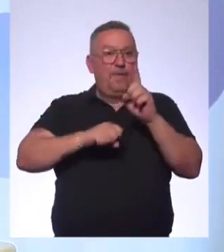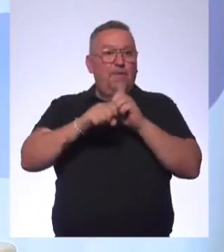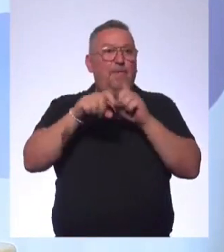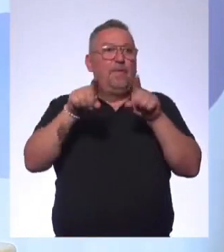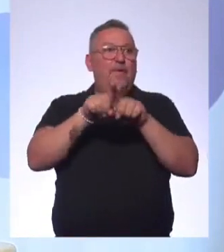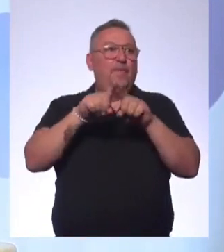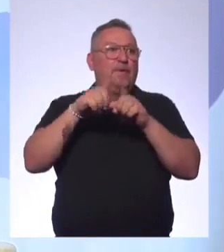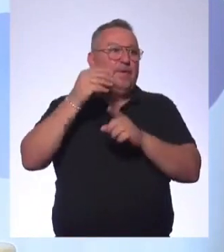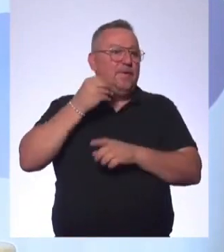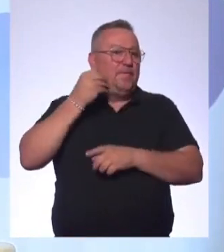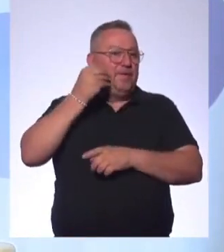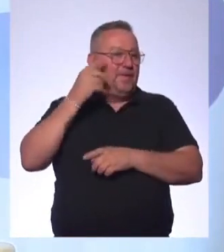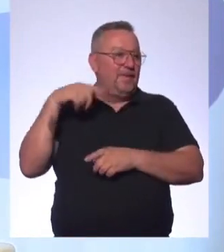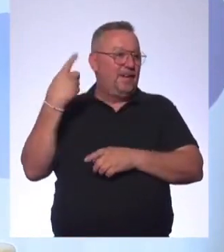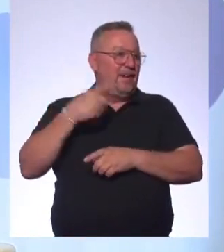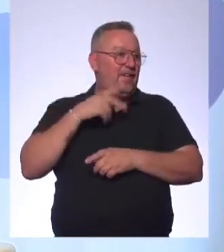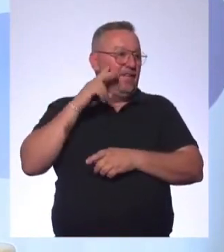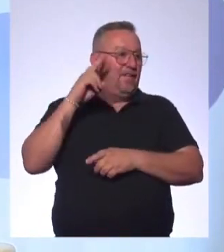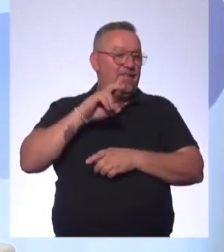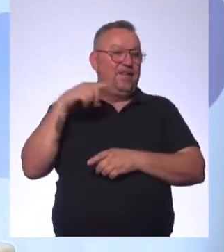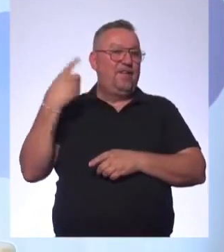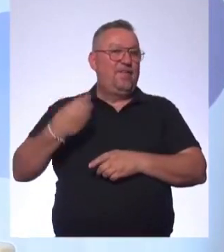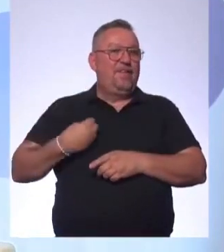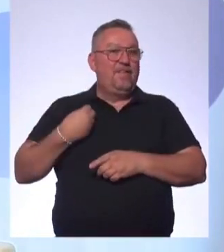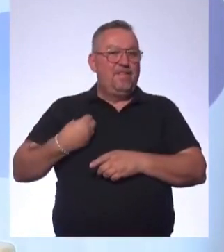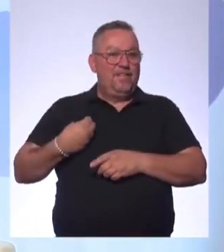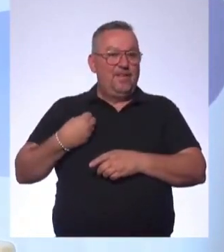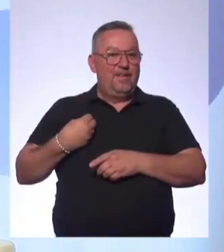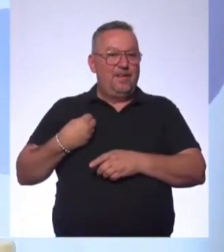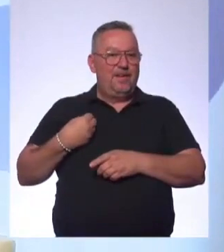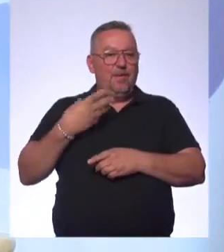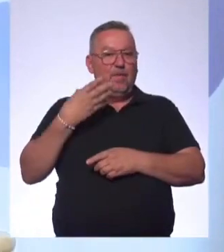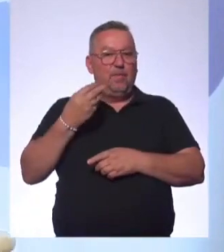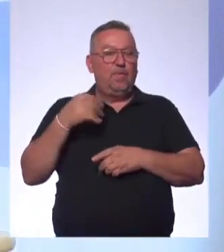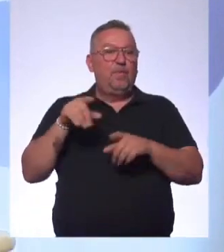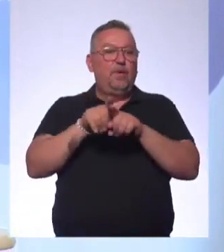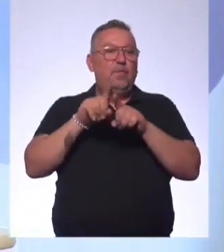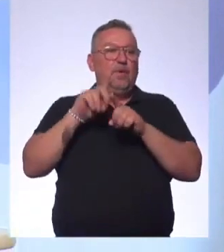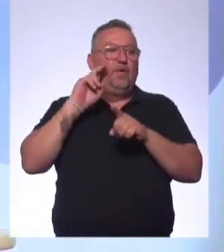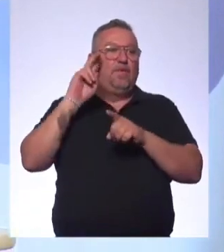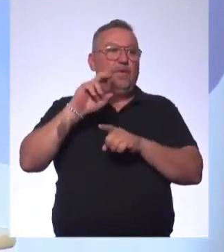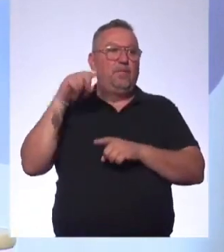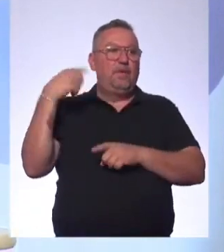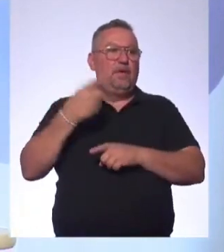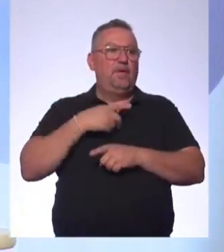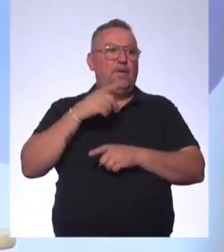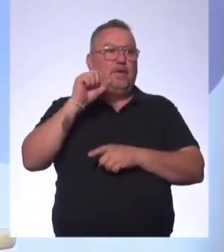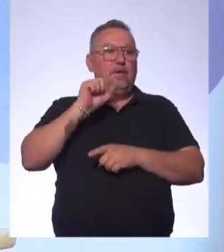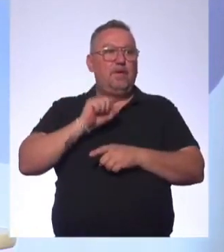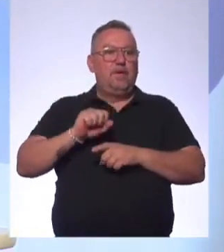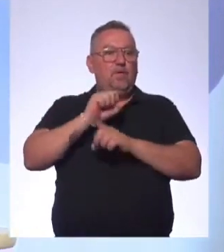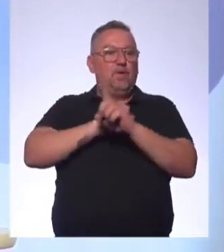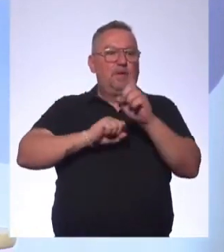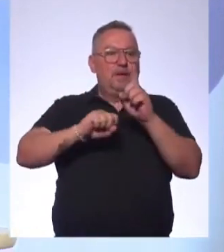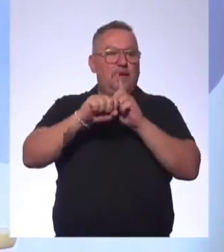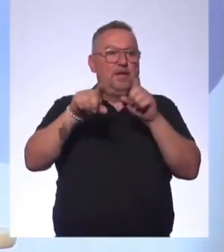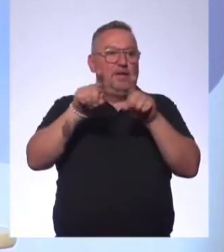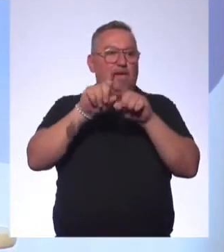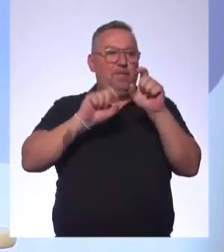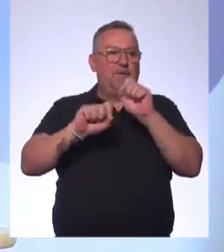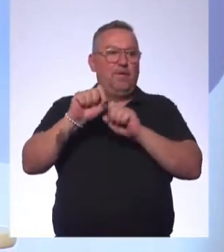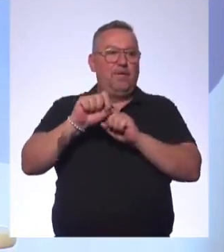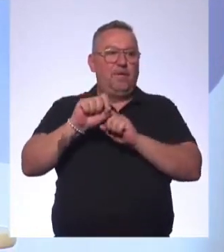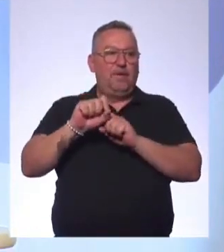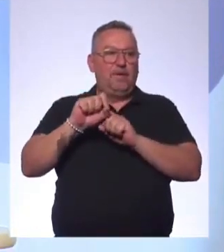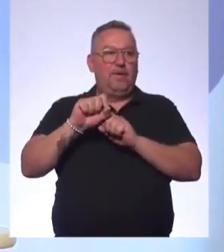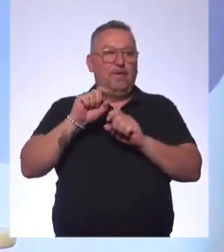das experiências que a gente passa durante a nossa vida, né? Que muitos deles vêm pela nossa sociedade, que o senso comum, né? Ele vai vir ali